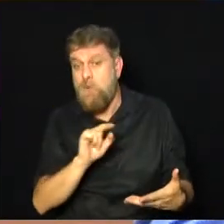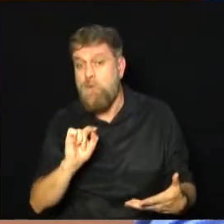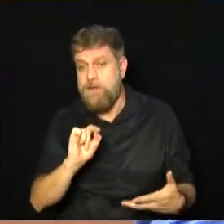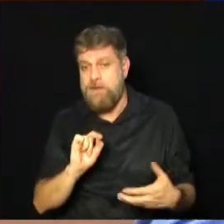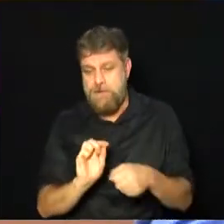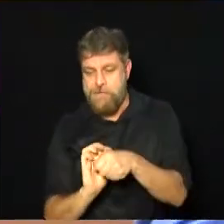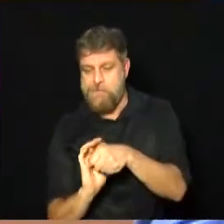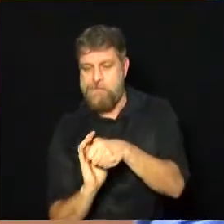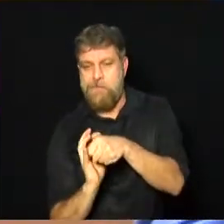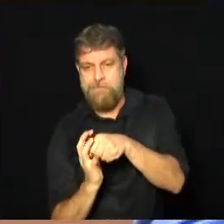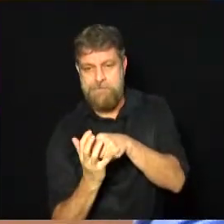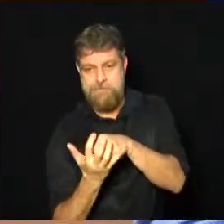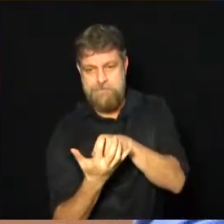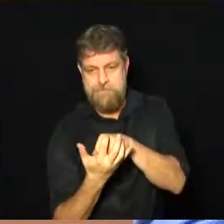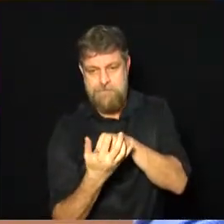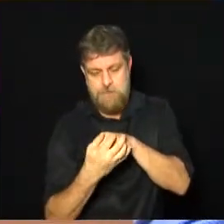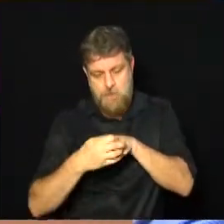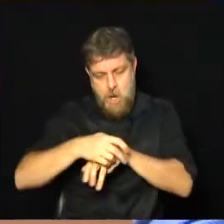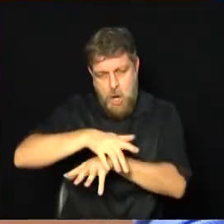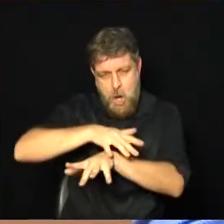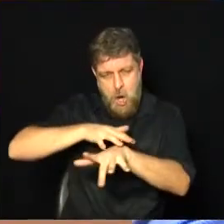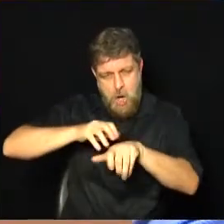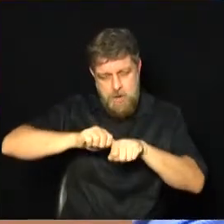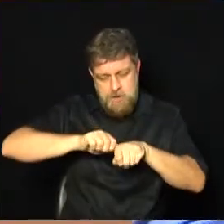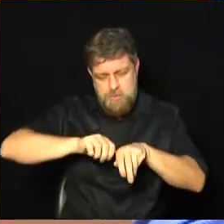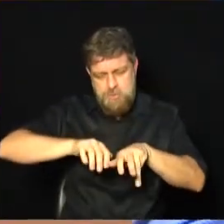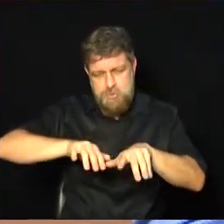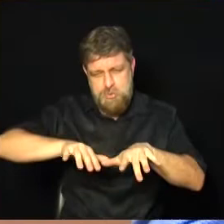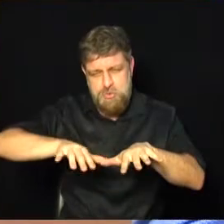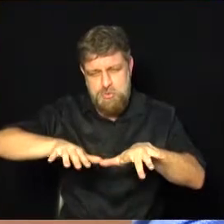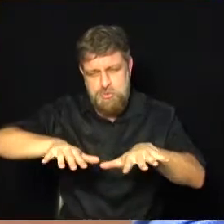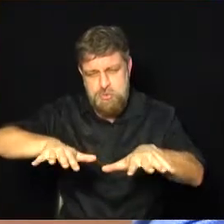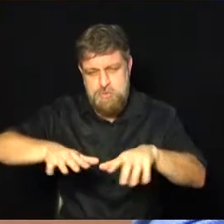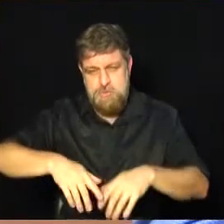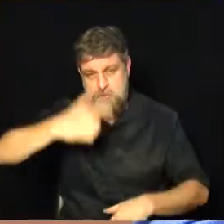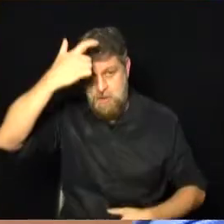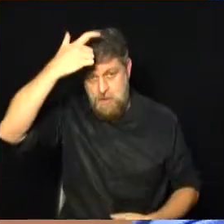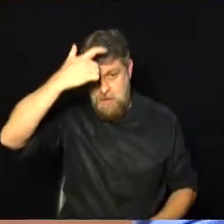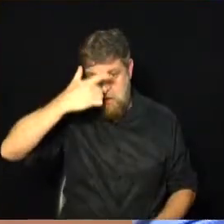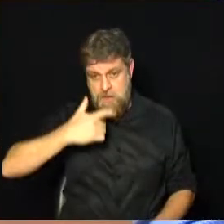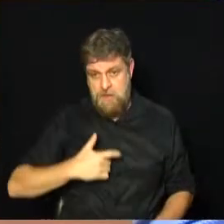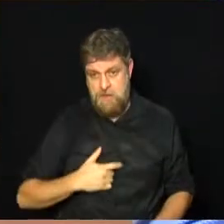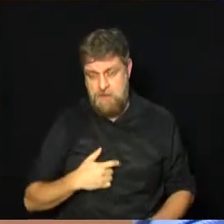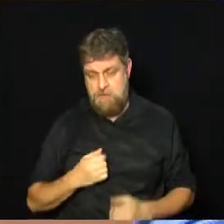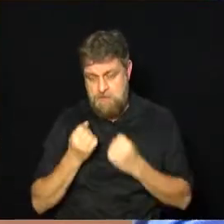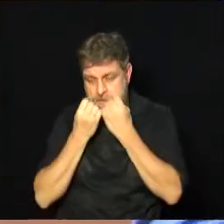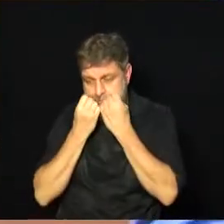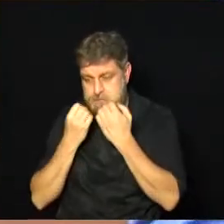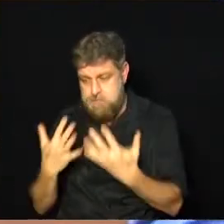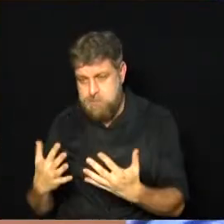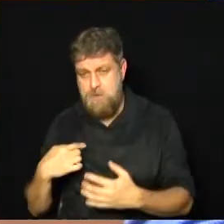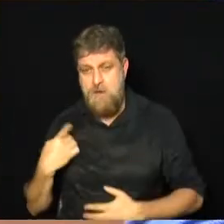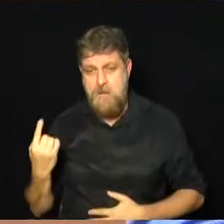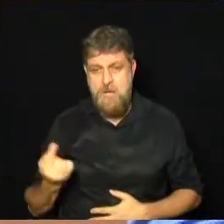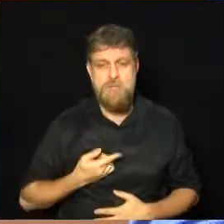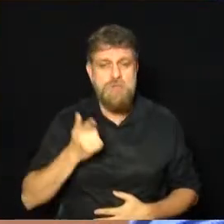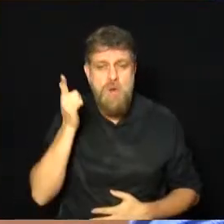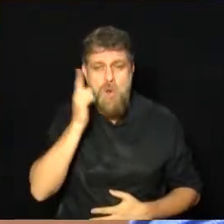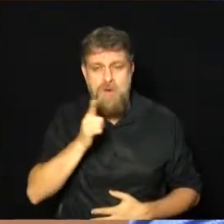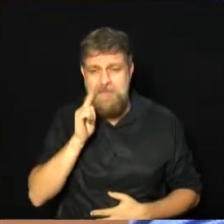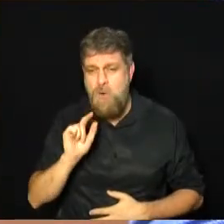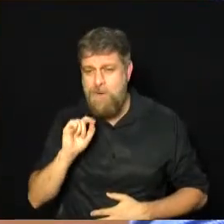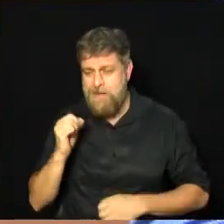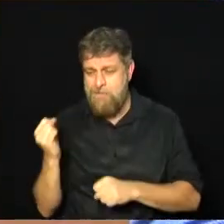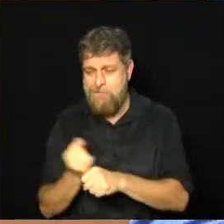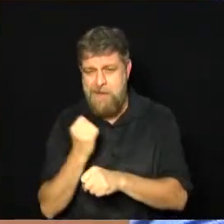pandemia. A pandemia, e aqui é um depoimento, nós conseguimos fazer uma coisa que poucas